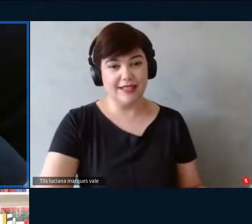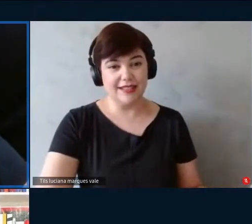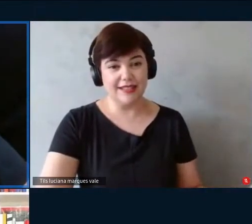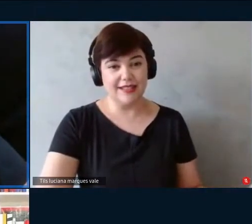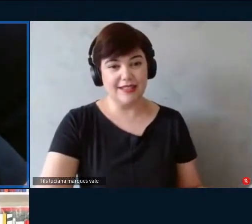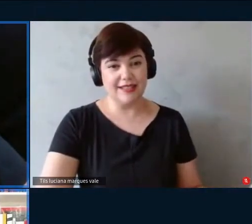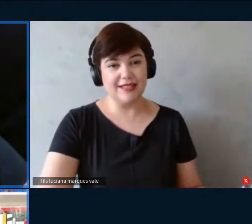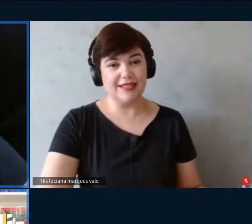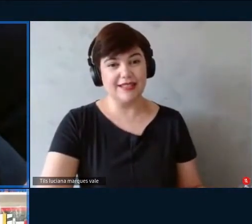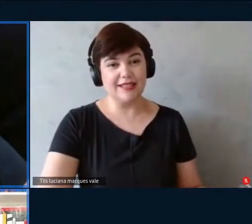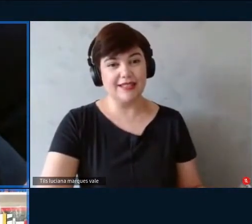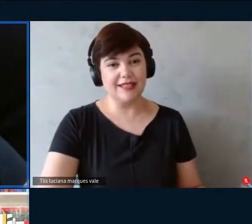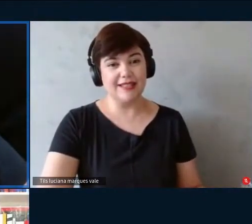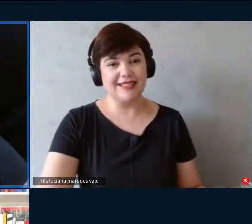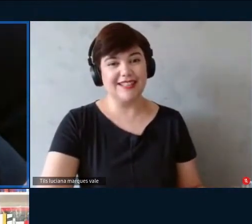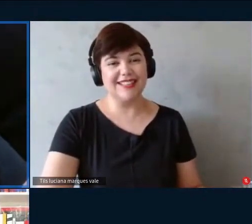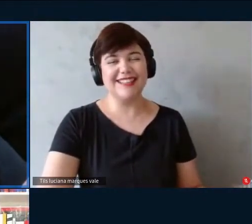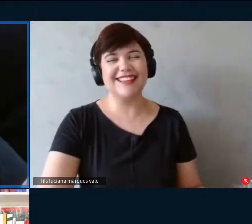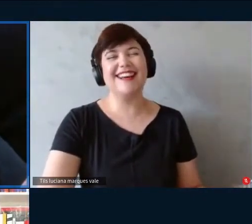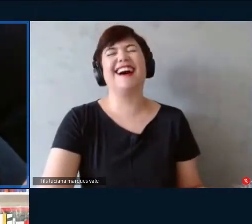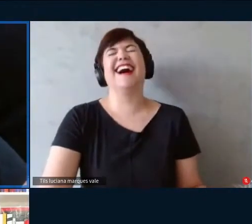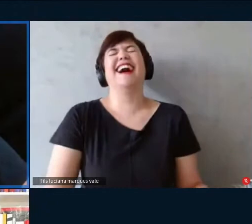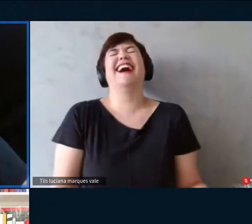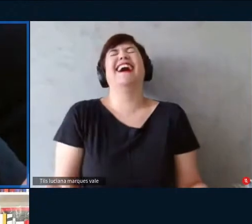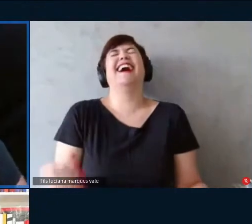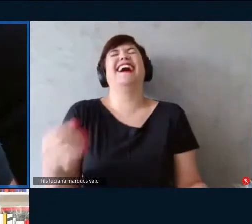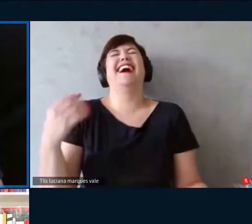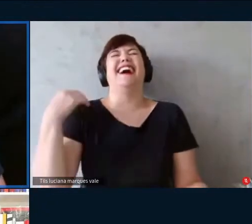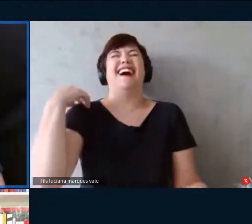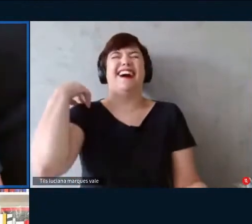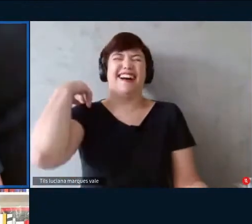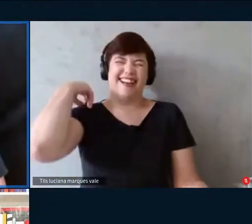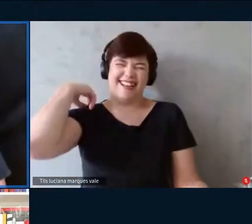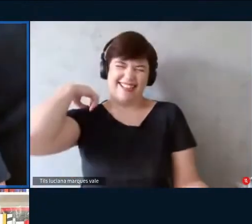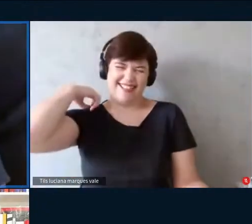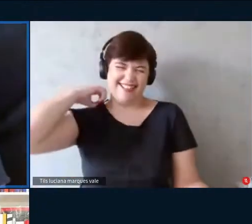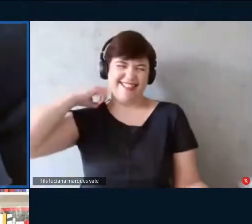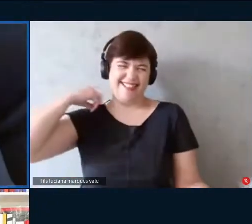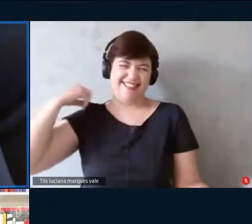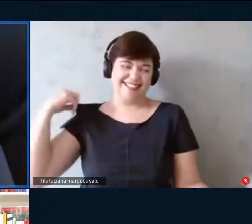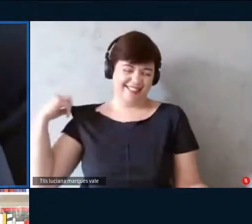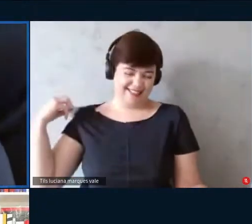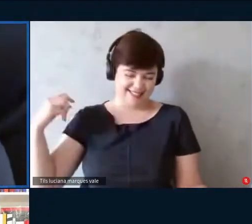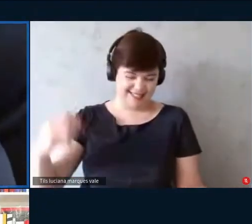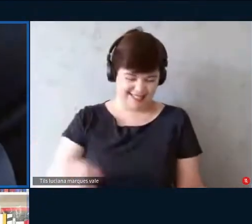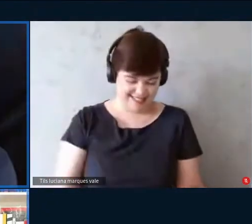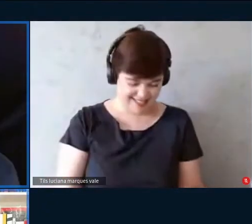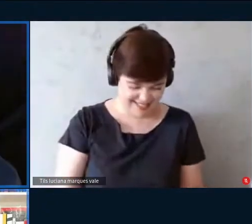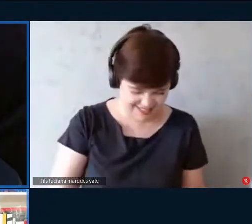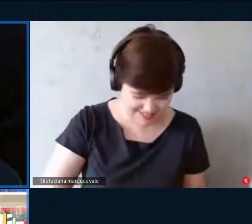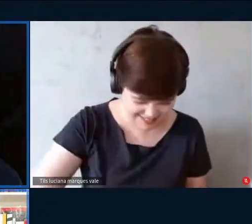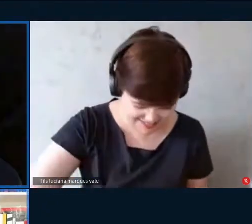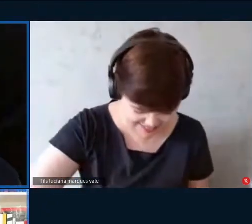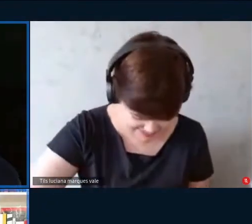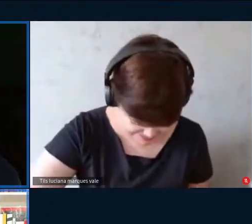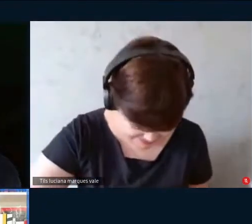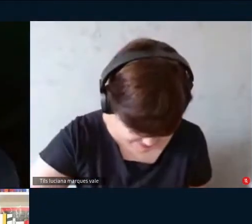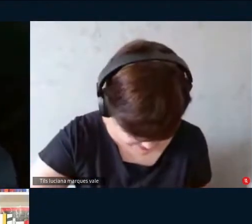ser 25% de 15 mil de aumento, quase nada, vá pensando. Que ideia, irmão.